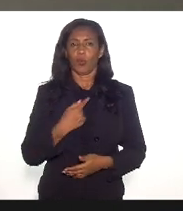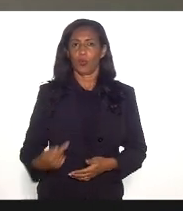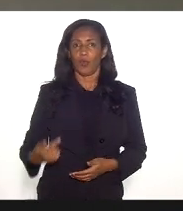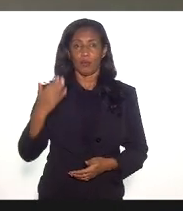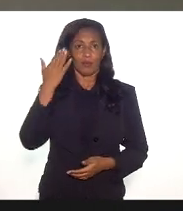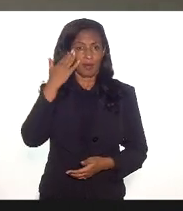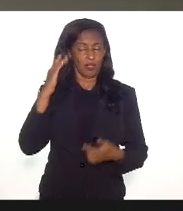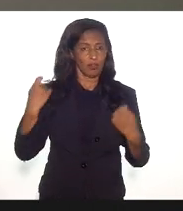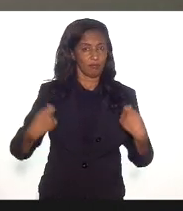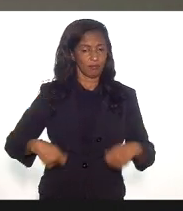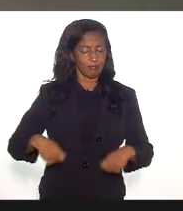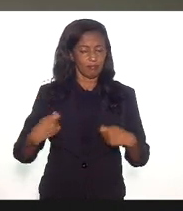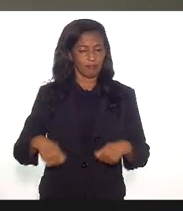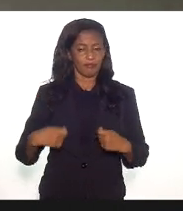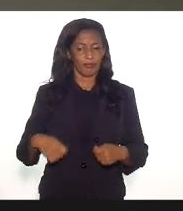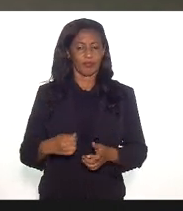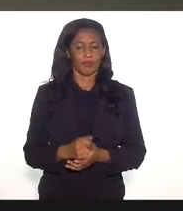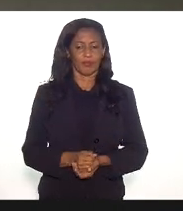necessidade